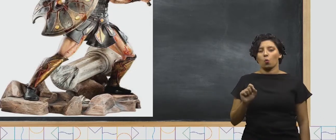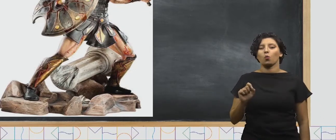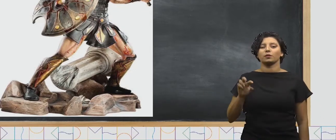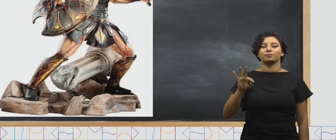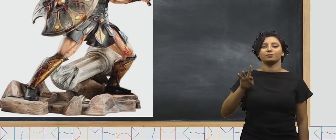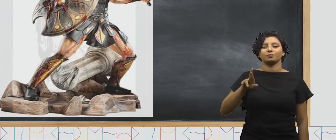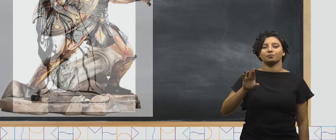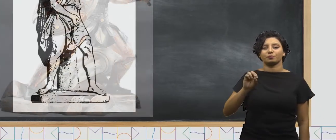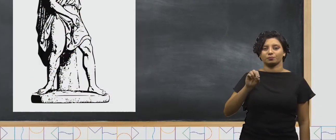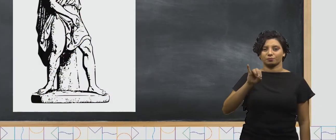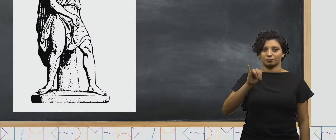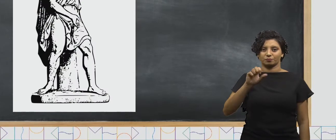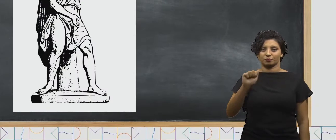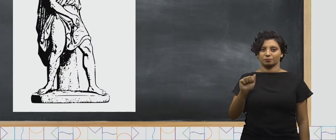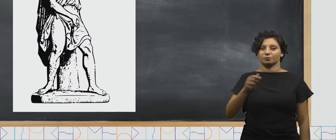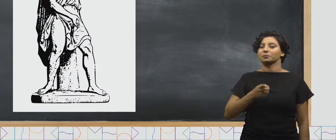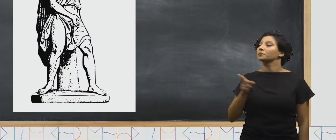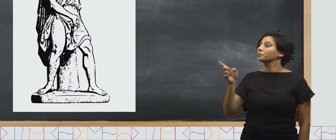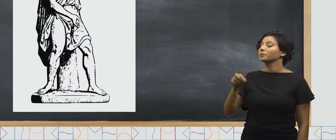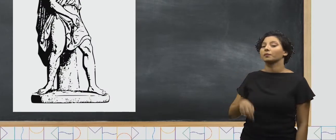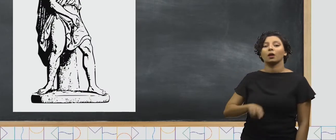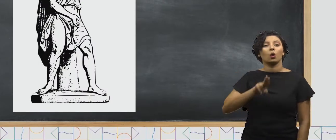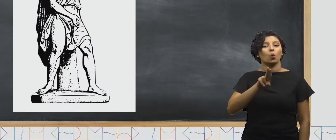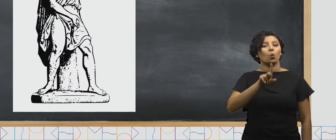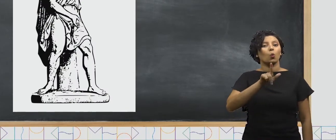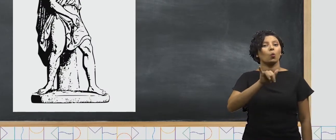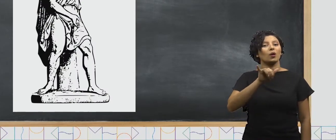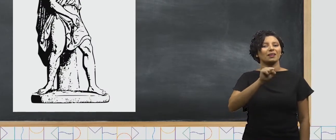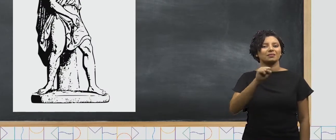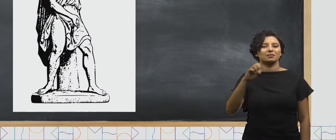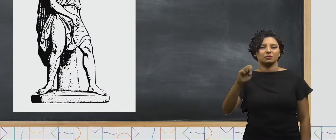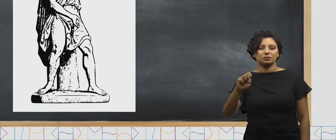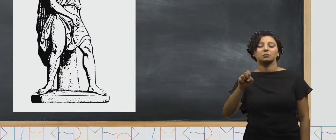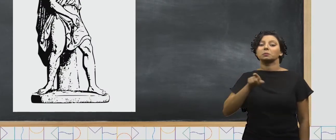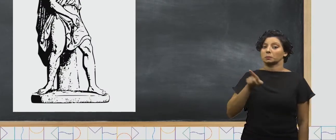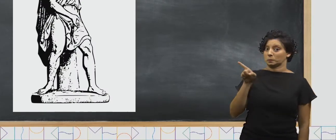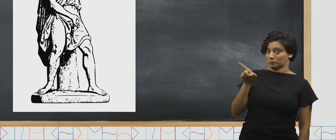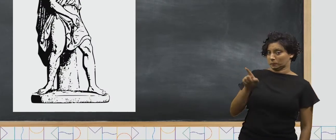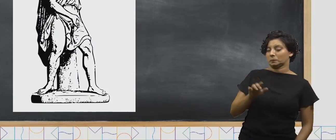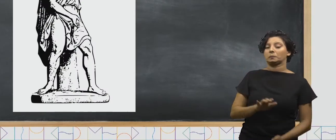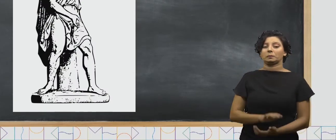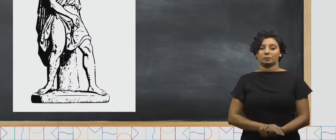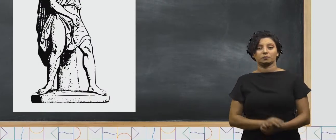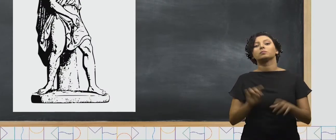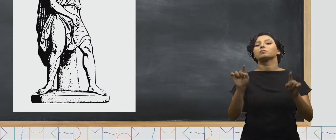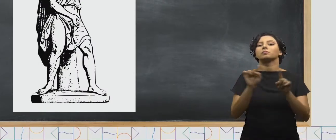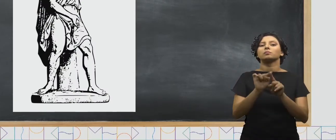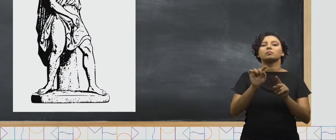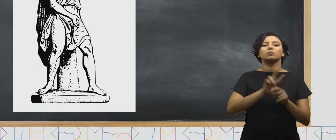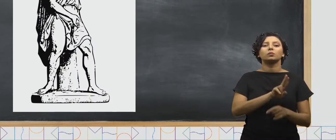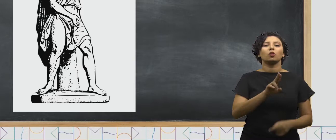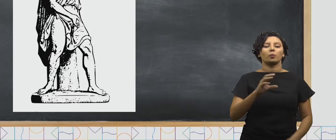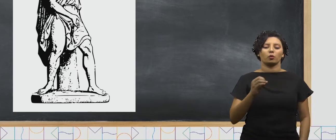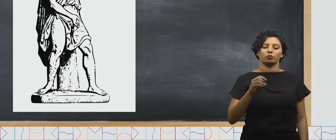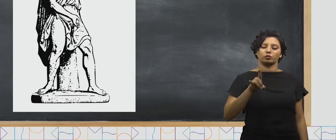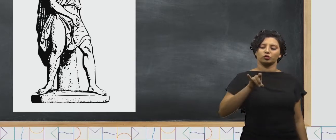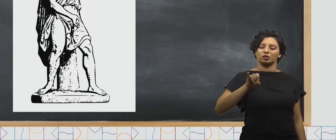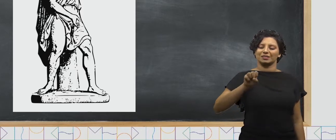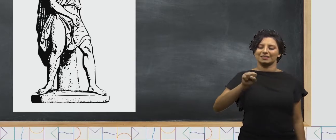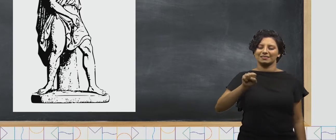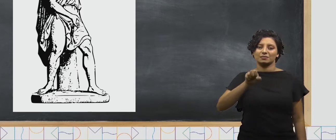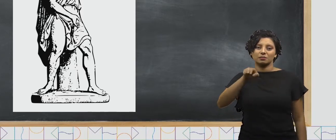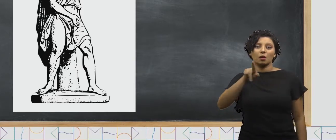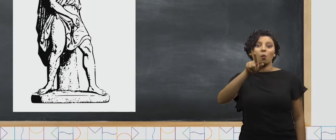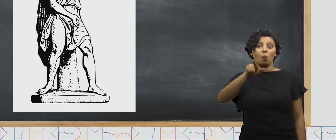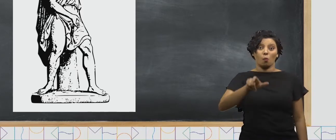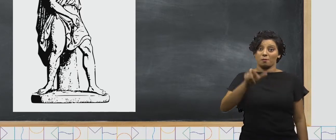Guerra de Troia. Próximo. Este é o herói Ulisses. Ulisses, também chamado de Odisseu.